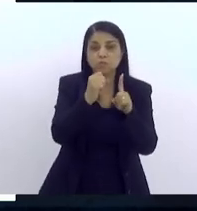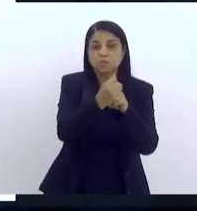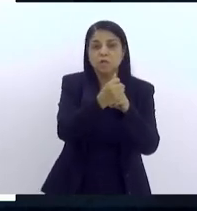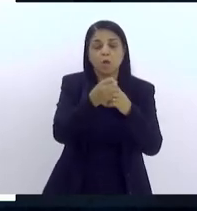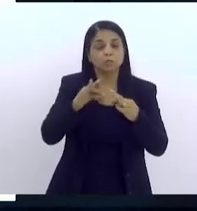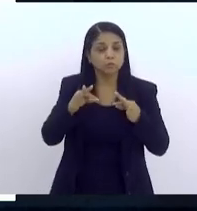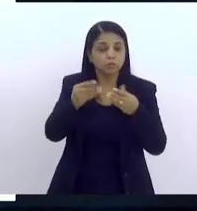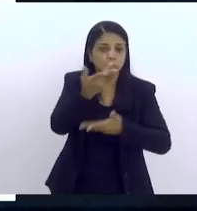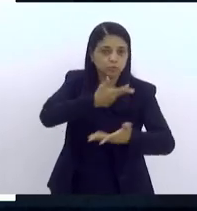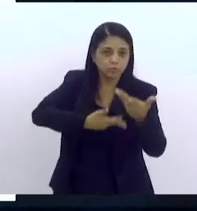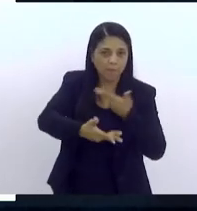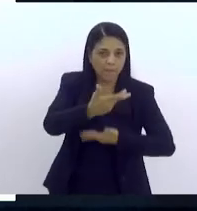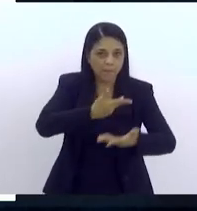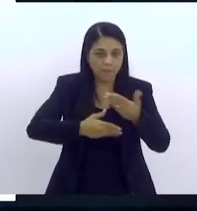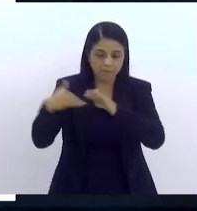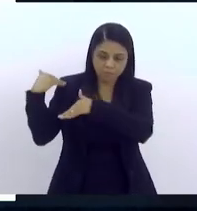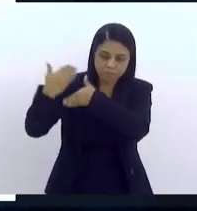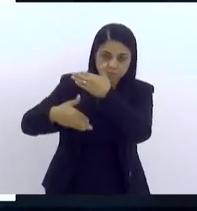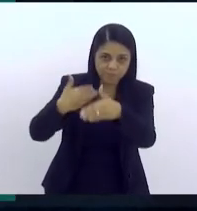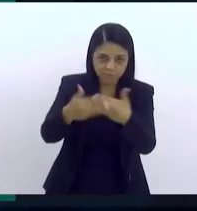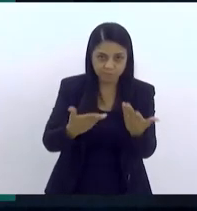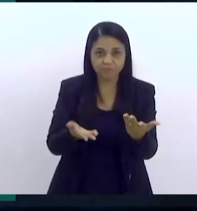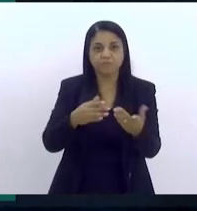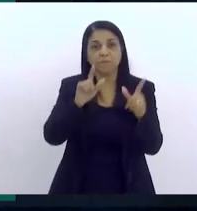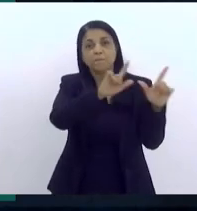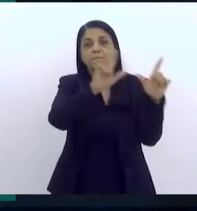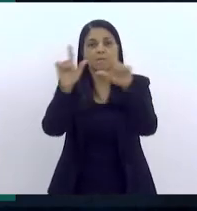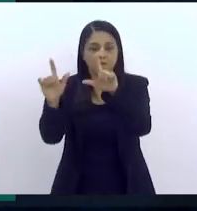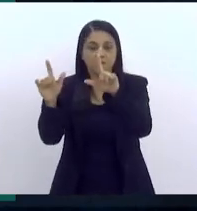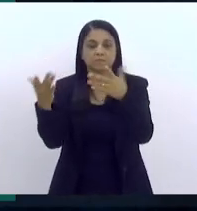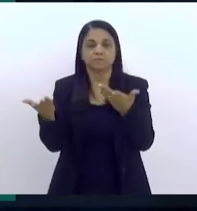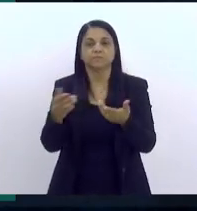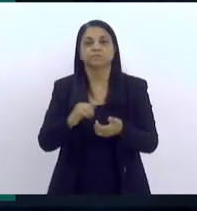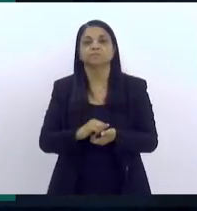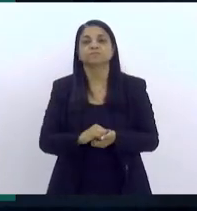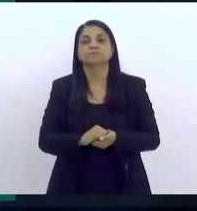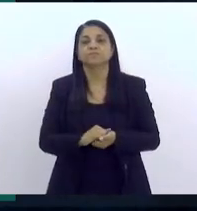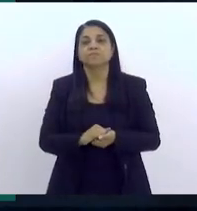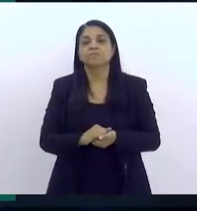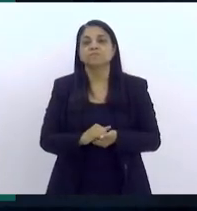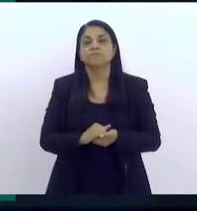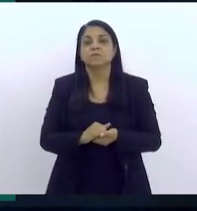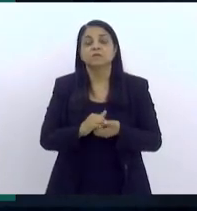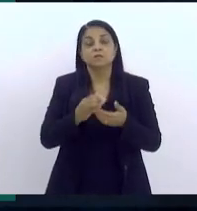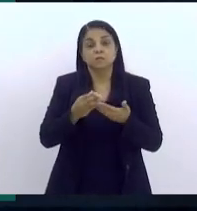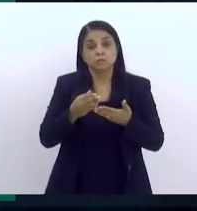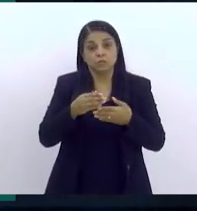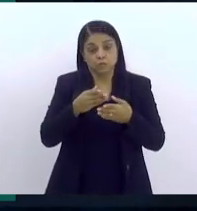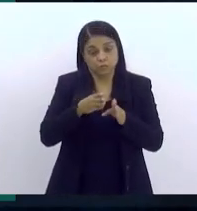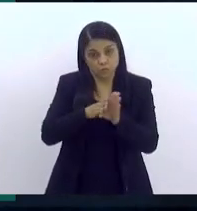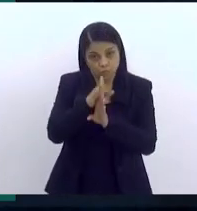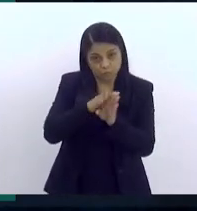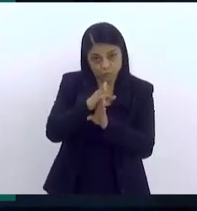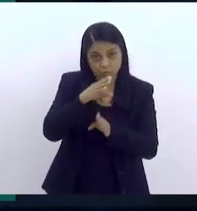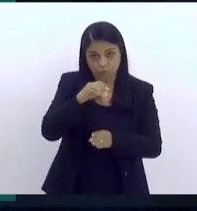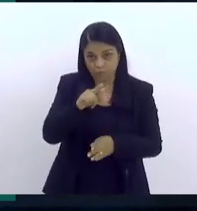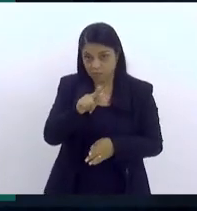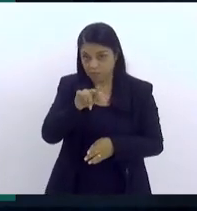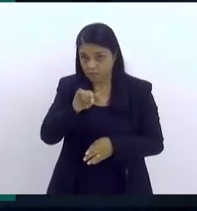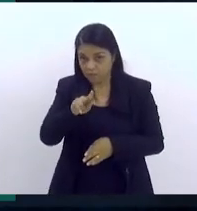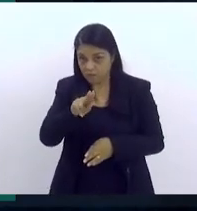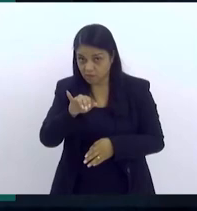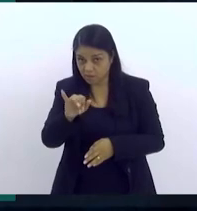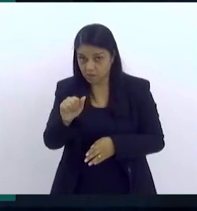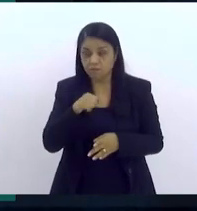todas e de todos nesse processo pode passar E aí no guia a gente traz esses